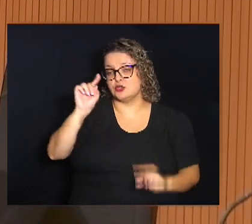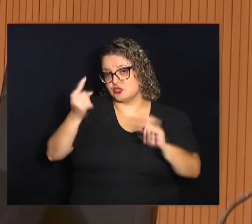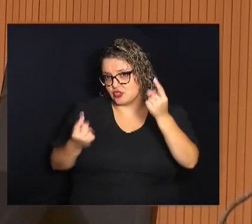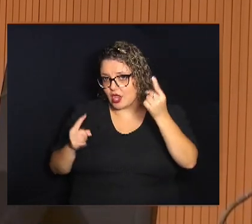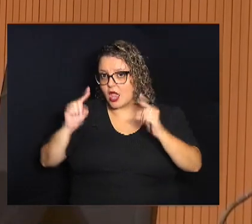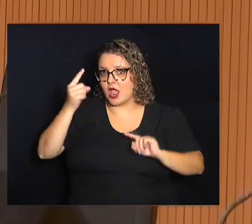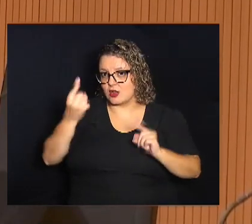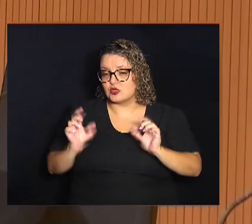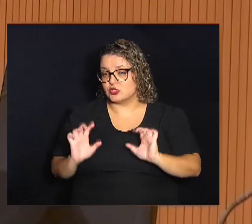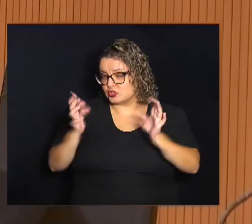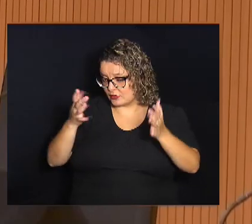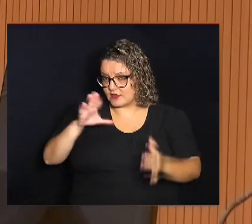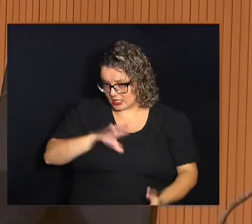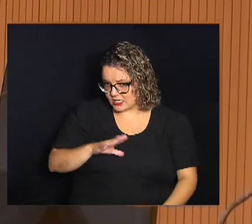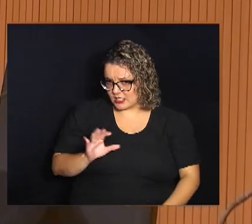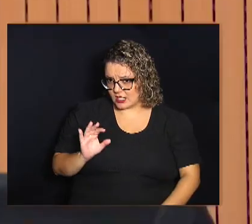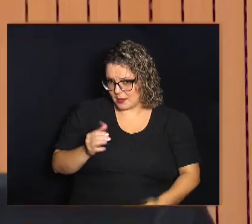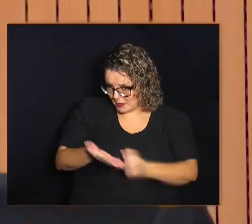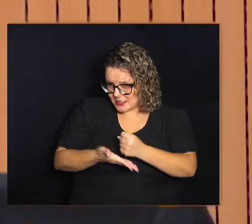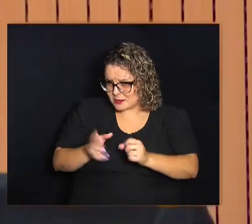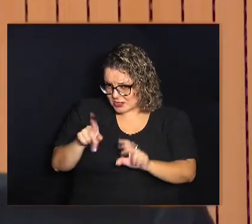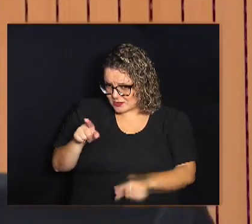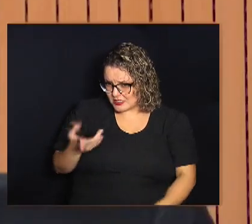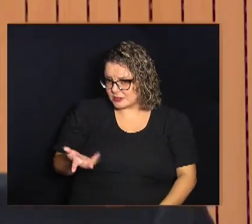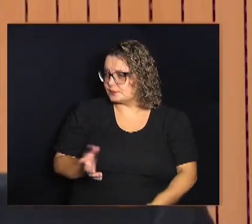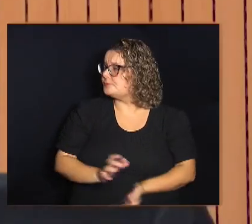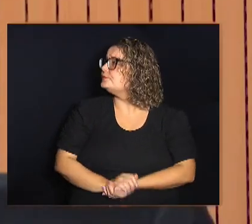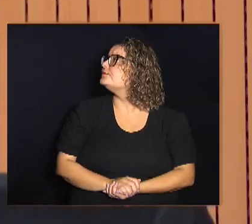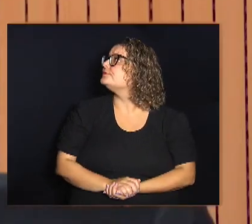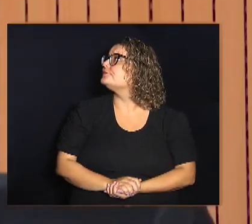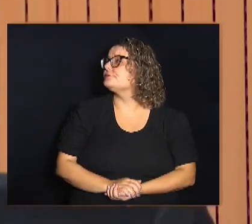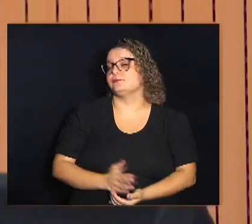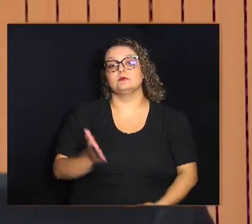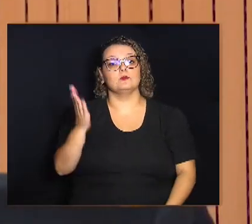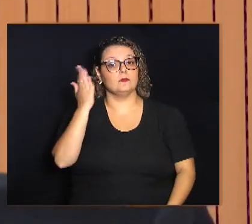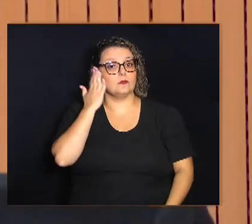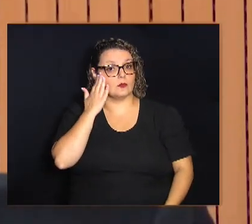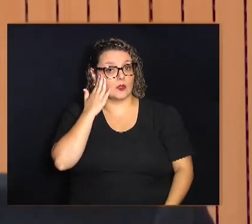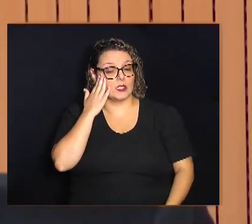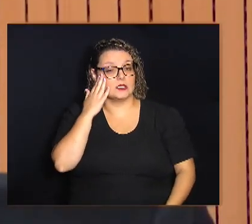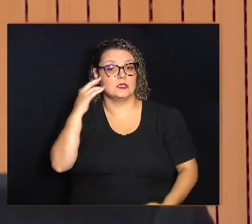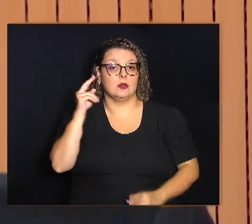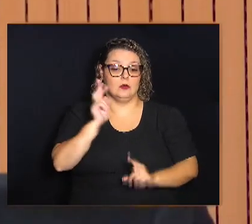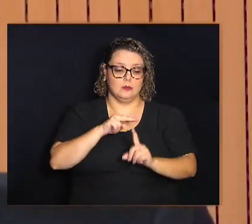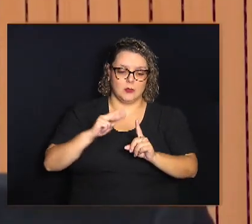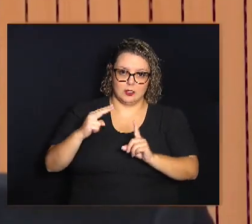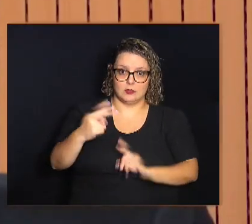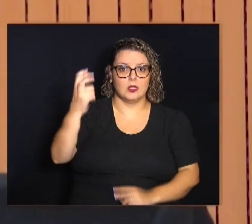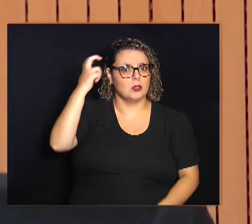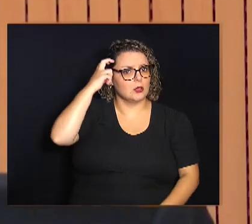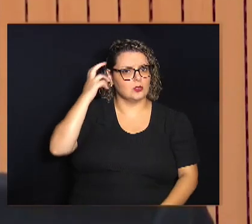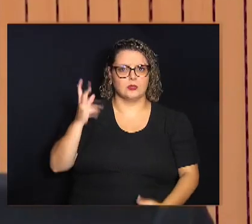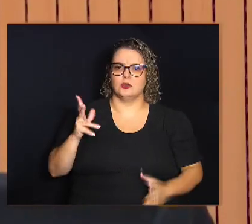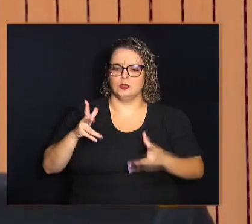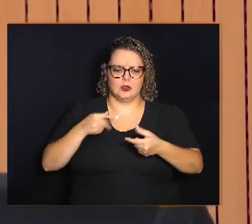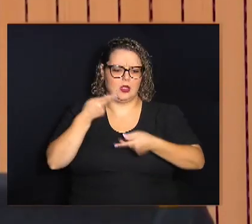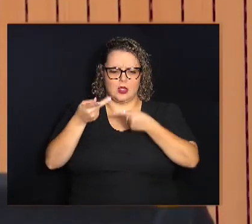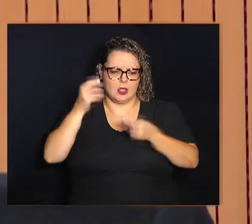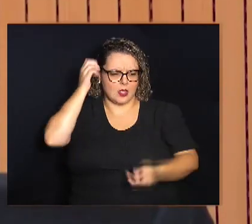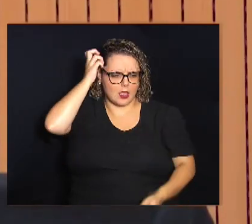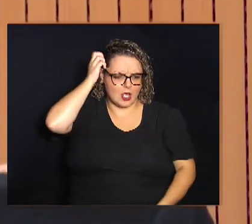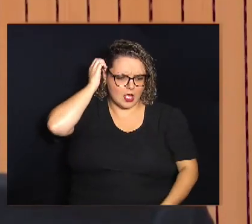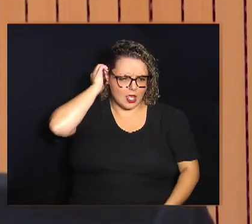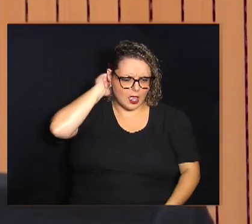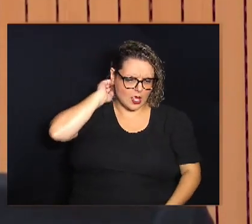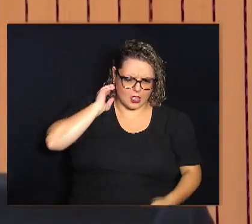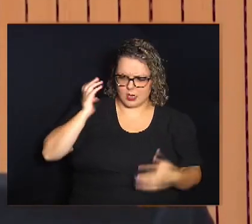carnaval, de eventos das cidades. É basicamente isso? Eu sei que se a gente for ver do ponto de vista da cultura, todo mundo vai falar assim, mas a juventude